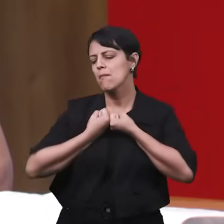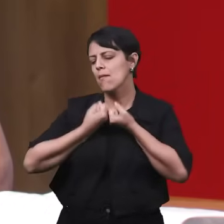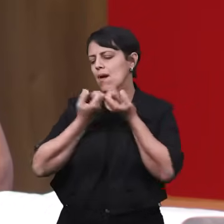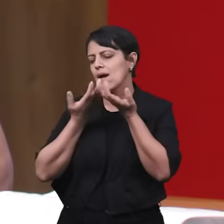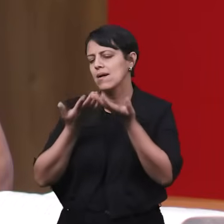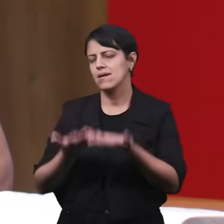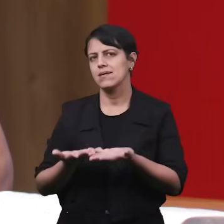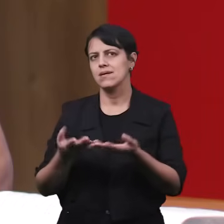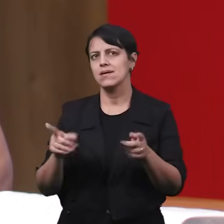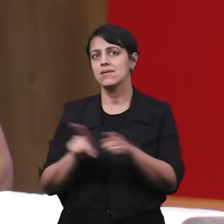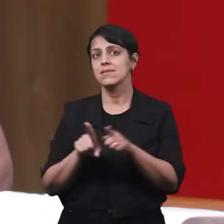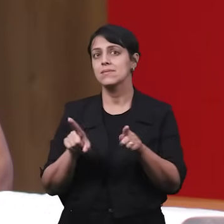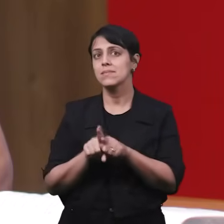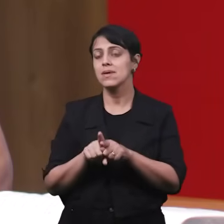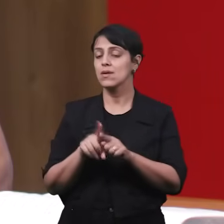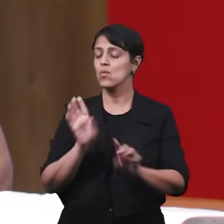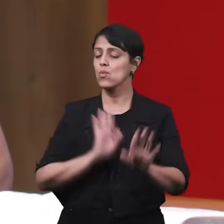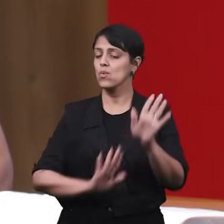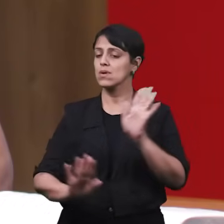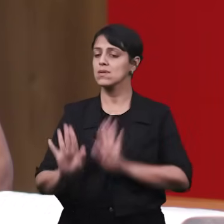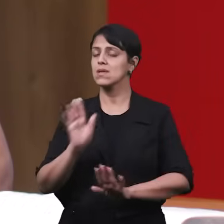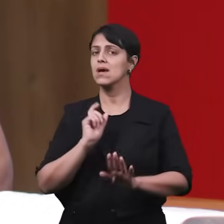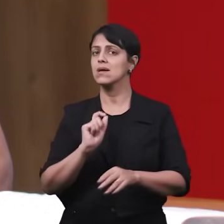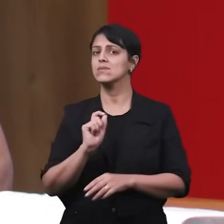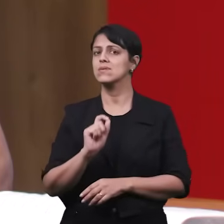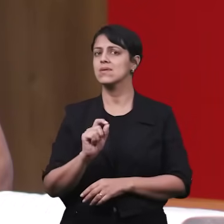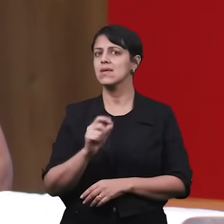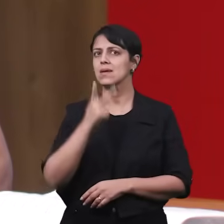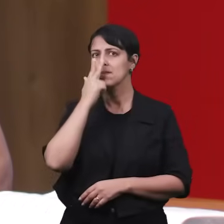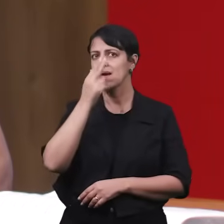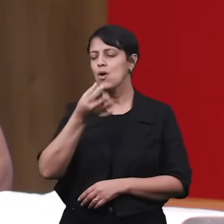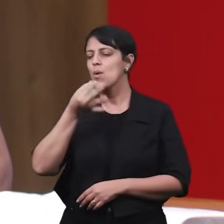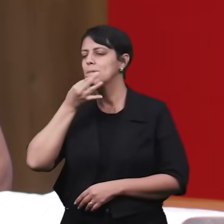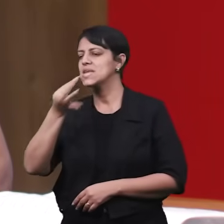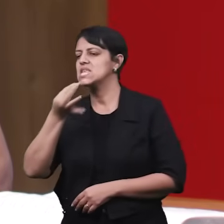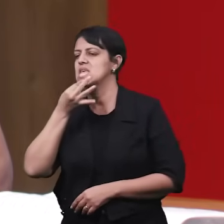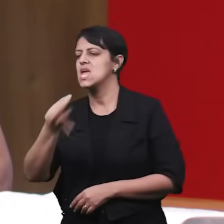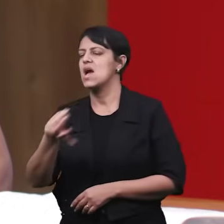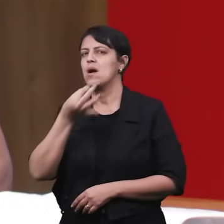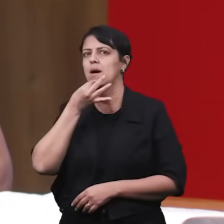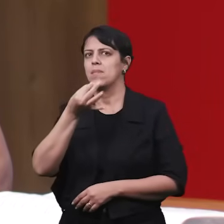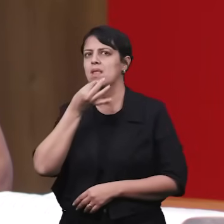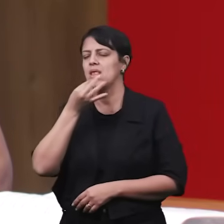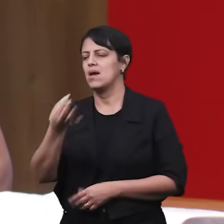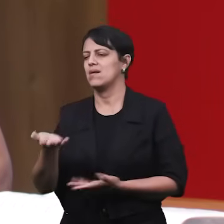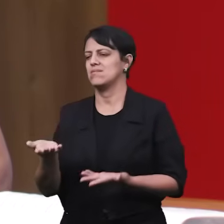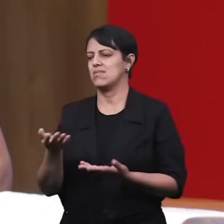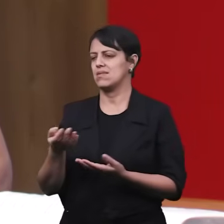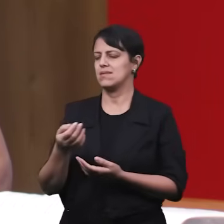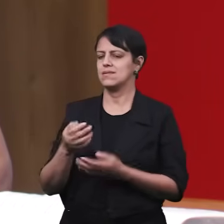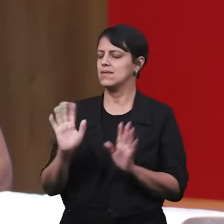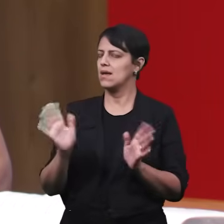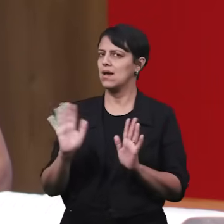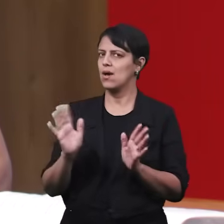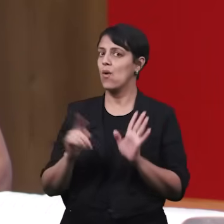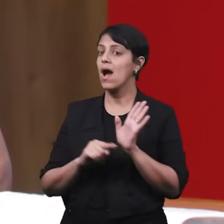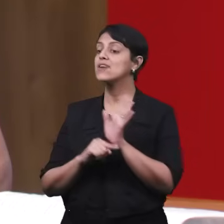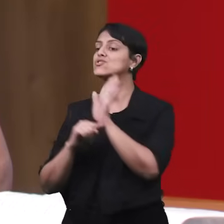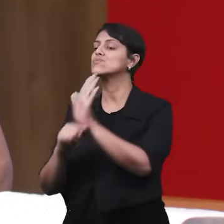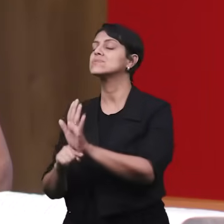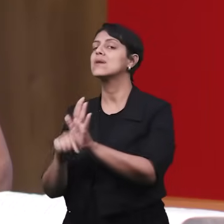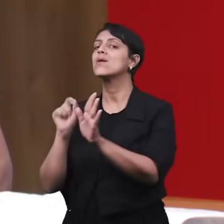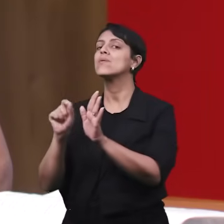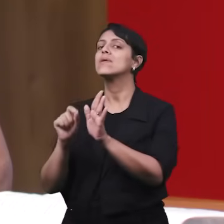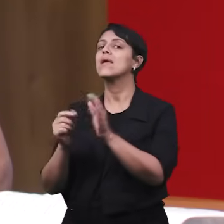irmã e ter o zelo de não emitir parecer, opinião pessoal, mas conduzir a assistência com base na